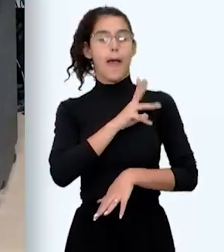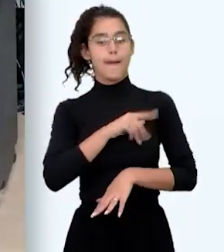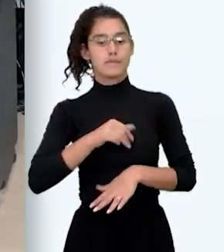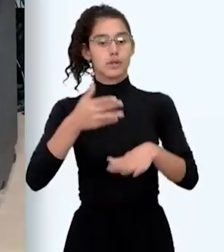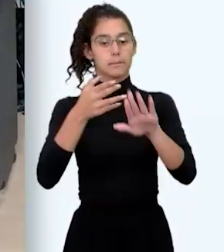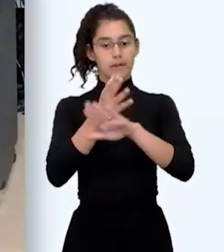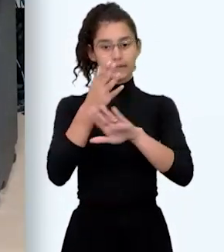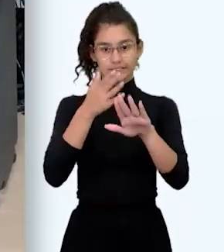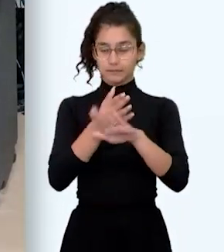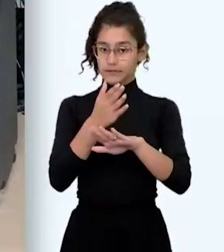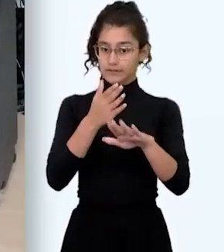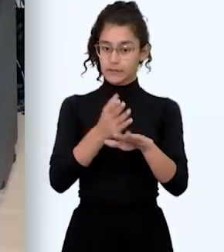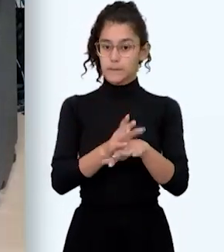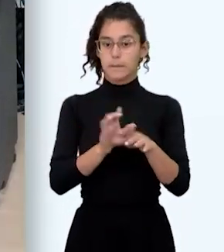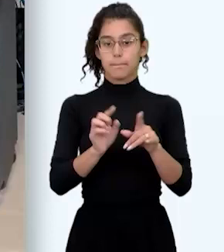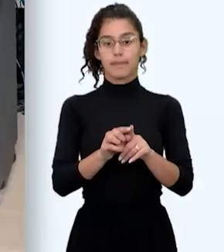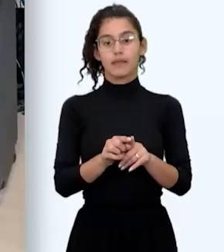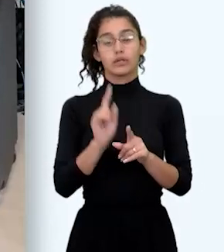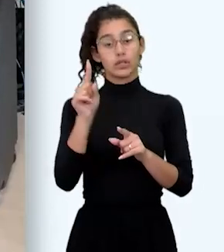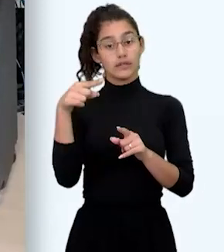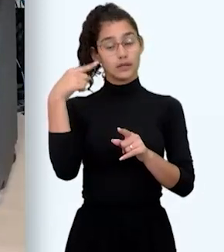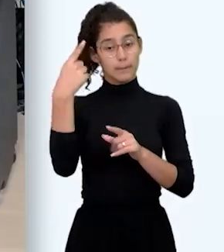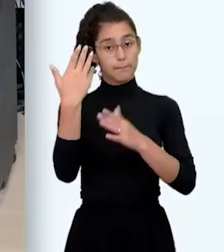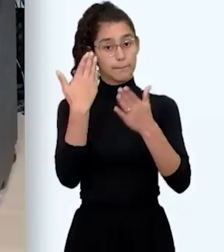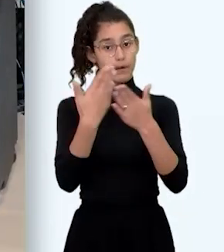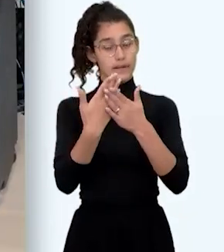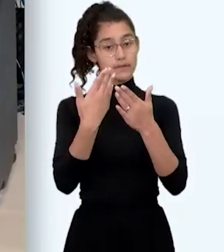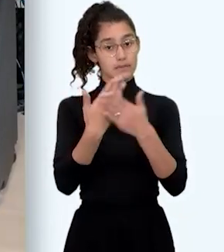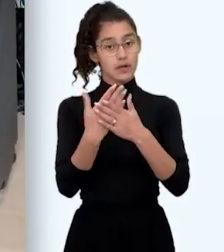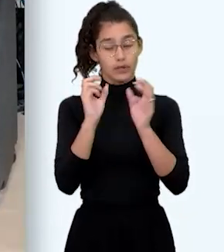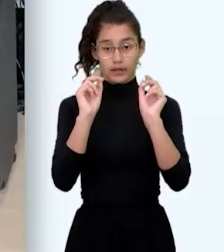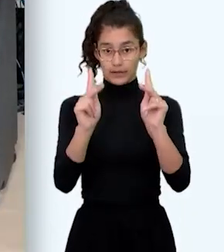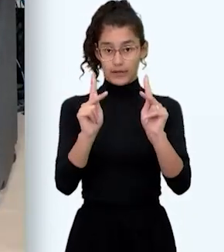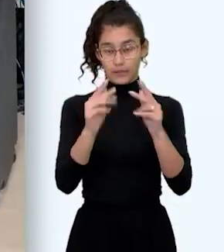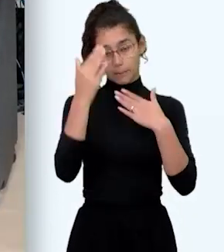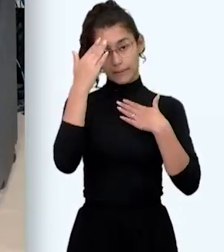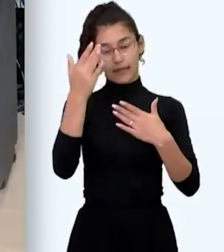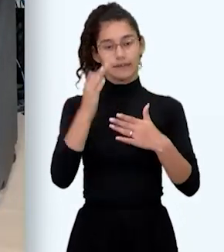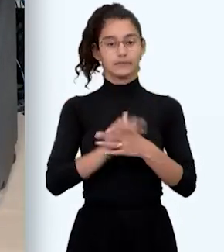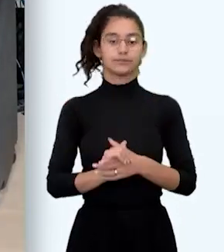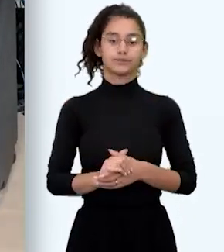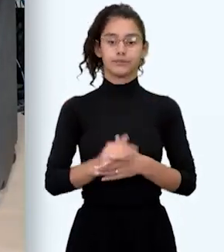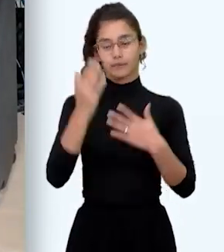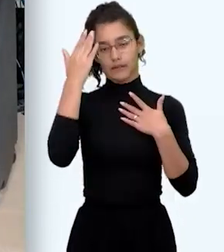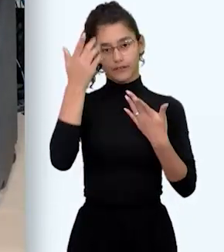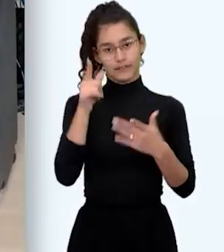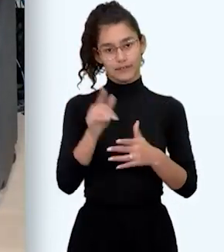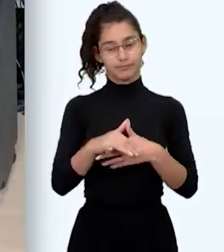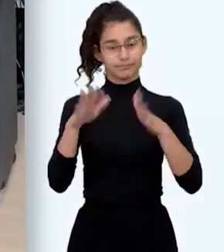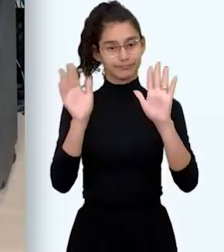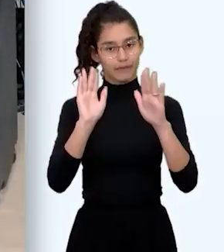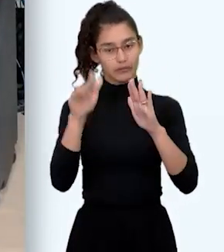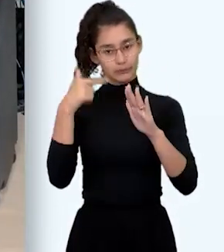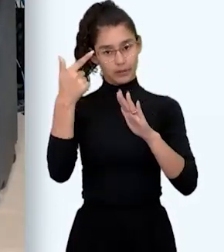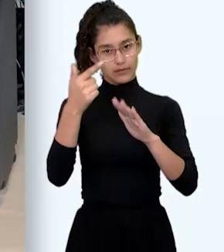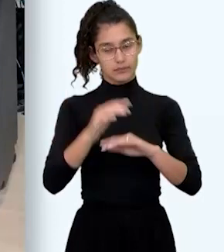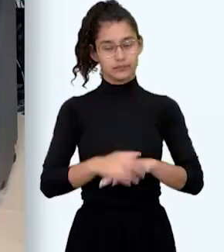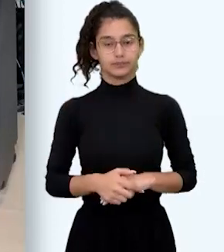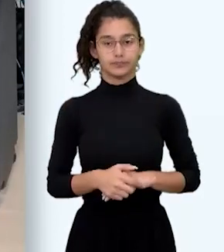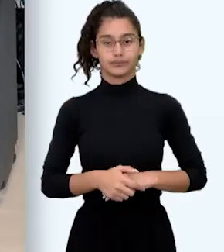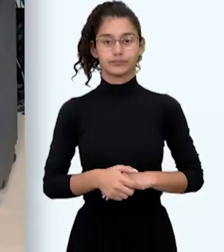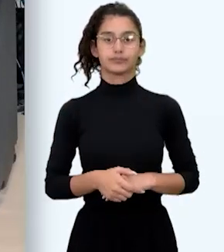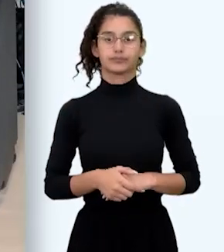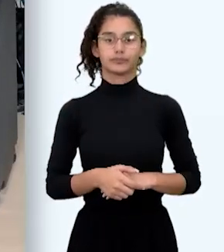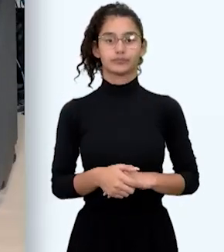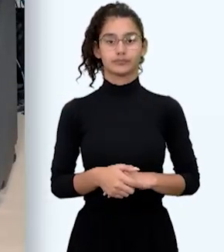a sua participação e nós nos vemos na próxima aula. Muito obrigada, Félix. Obrigado a você, Leni. Até mais, gente. Tchau.